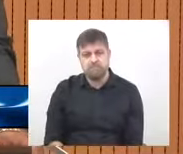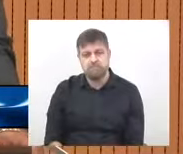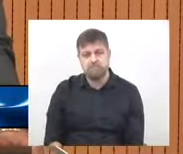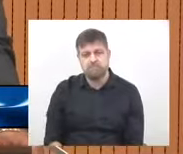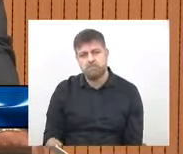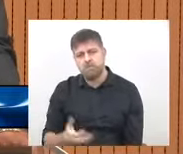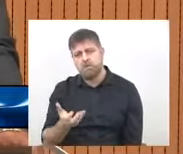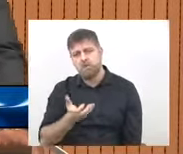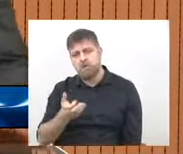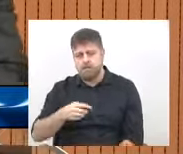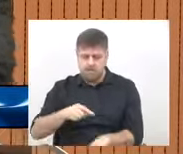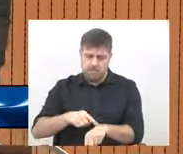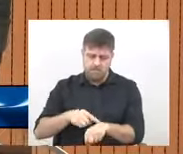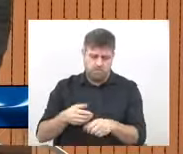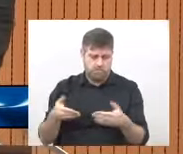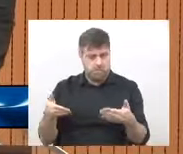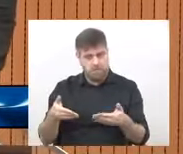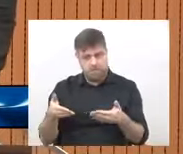Queria aqui, nesse momento,